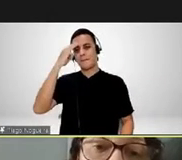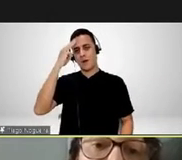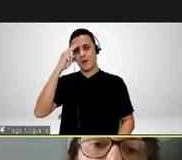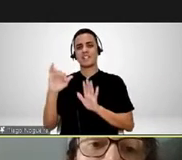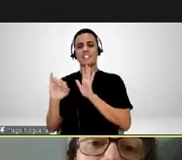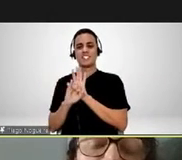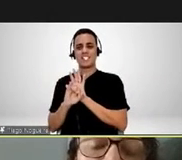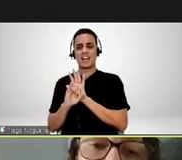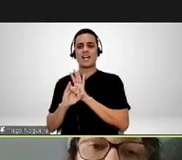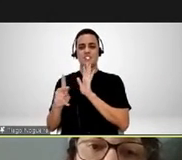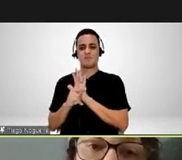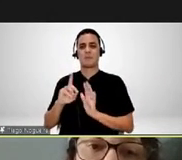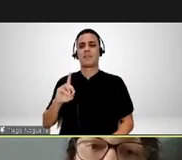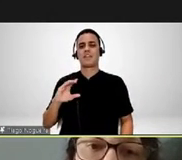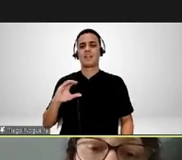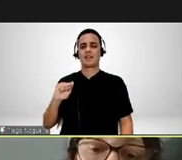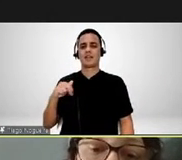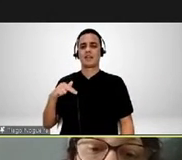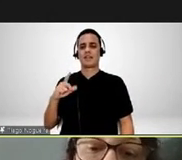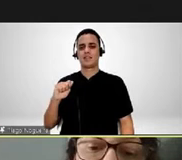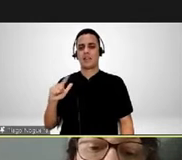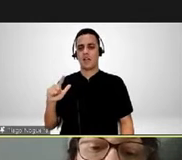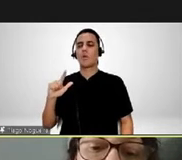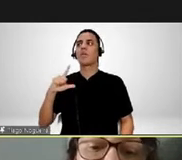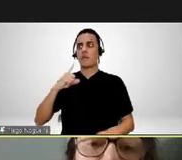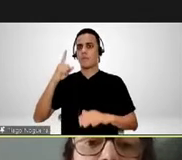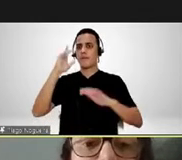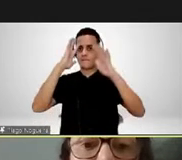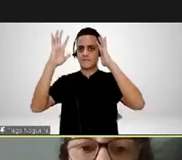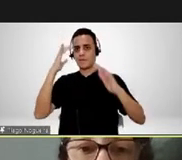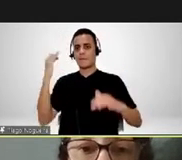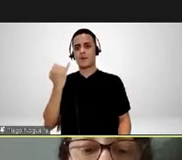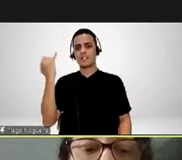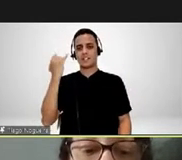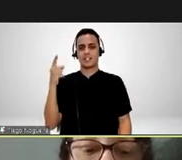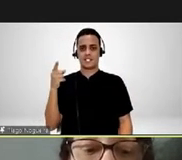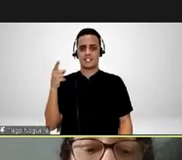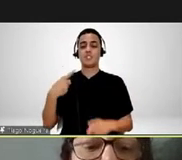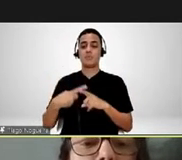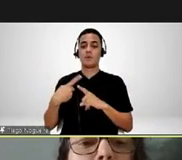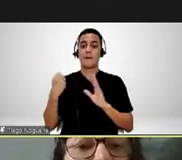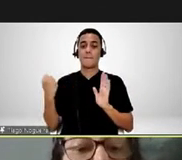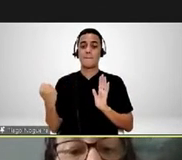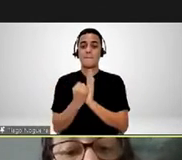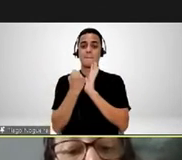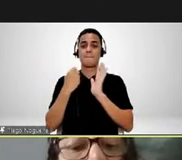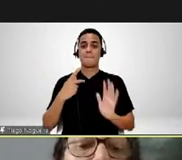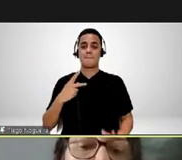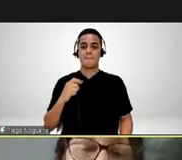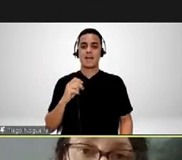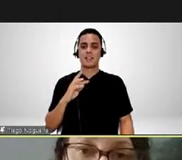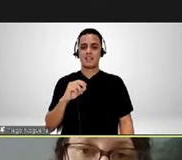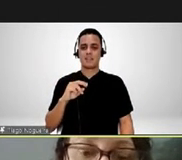Kandal, há uma reflexão que é pertinente para esse momento, que diz assim: o patrimônio é menos